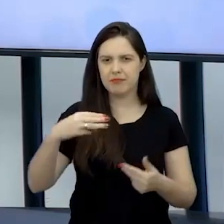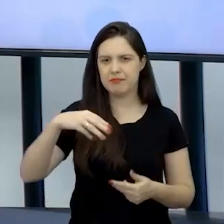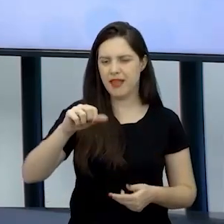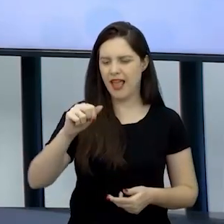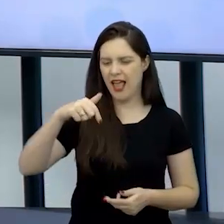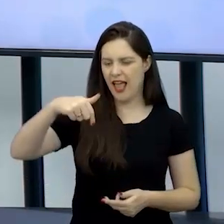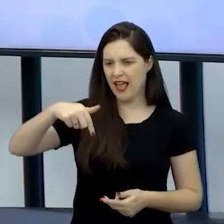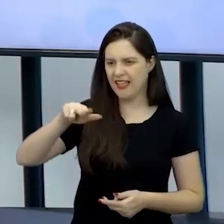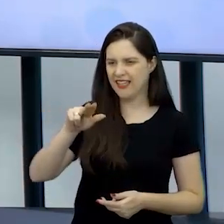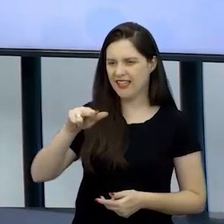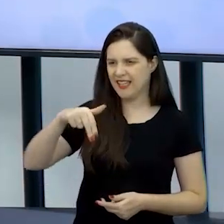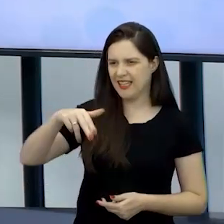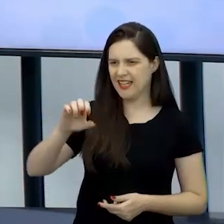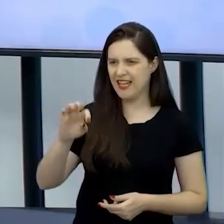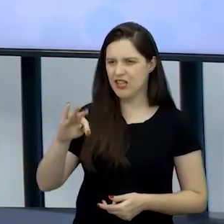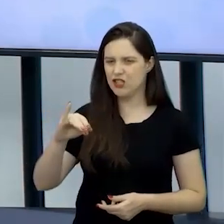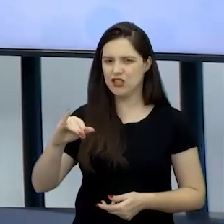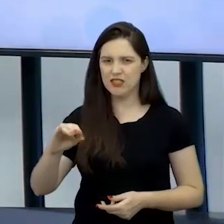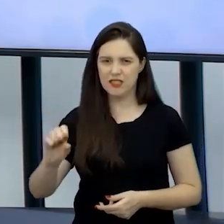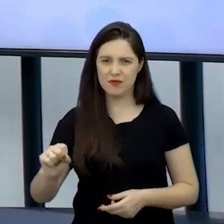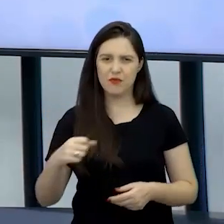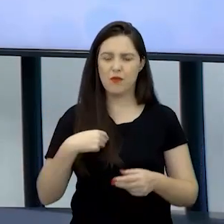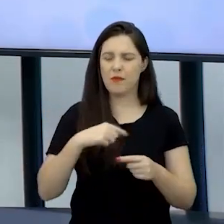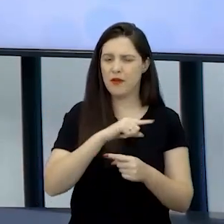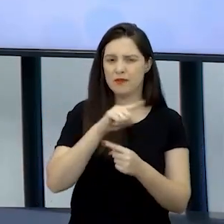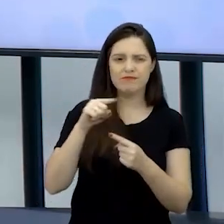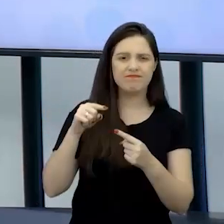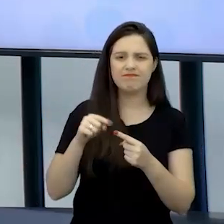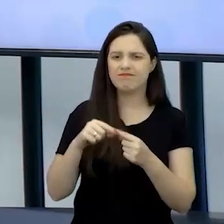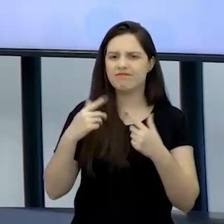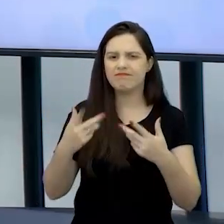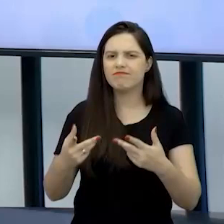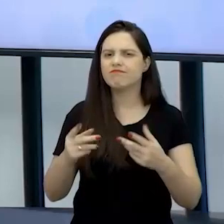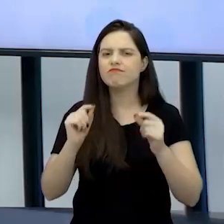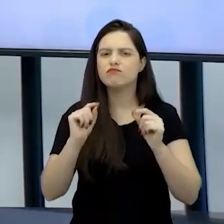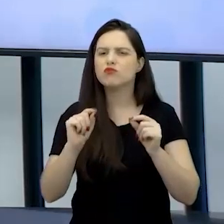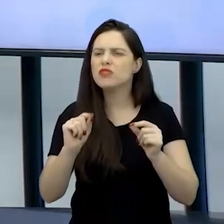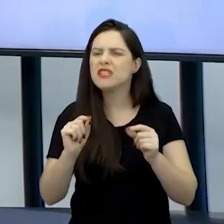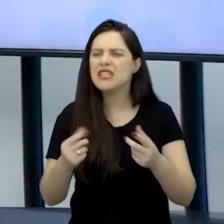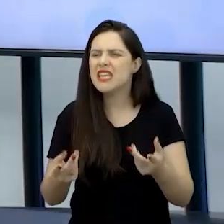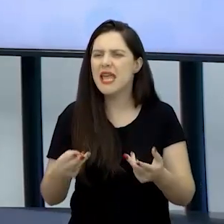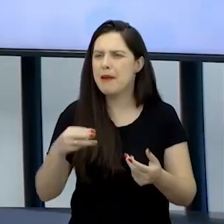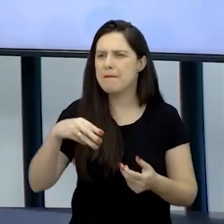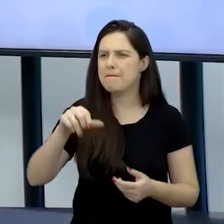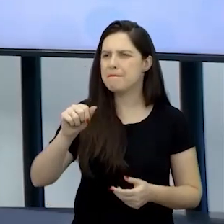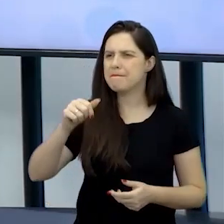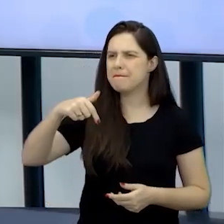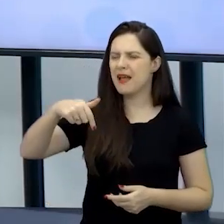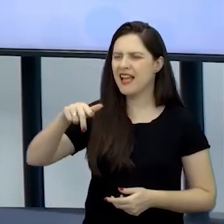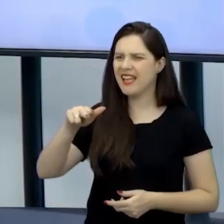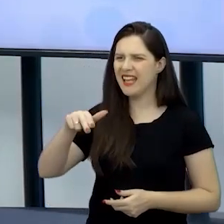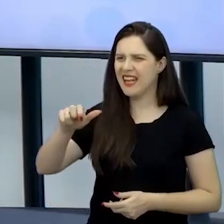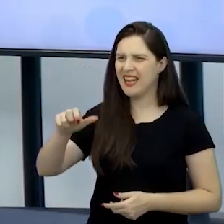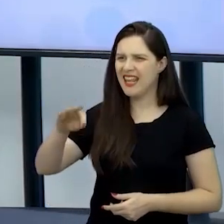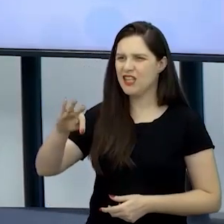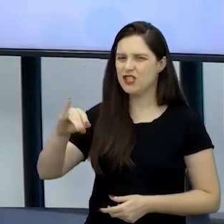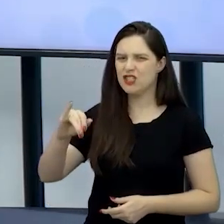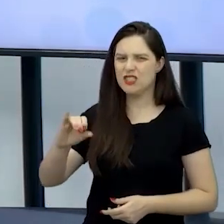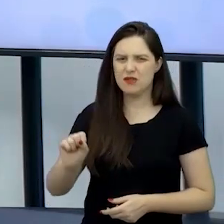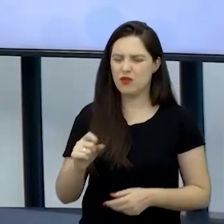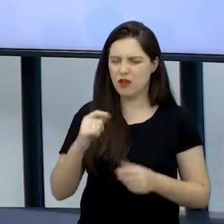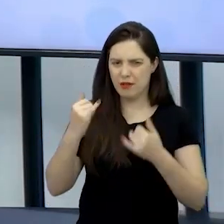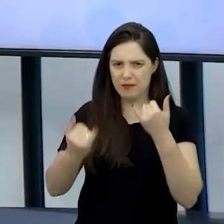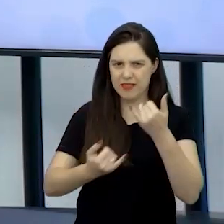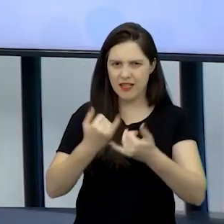sempre inicia falando, vamos falar um pouco de magnetismo, né? O que é o magnetismo? E aí eu tenho aqui uma brincadeirinha, né? Podíamos fazer uma